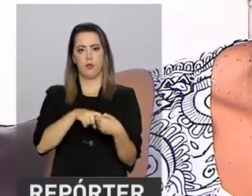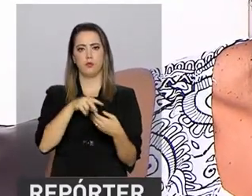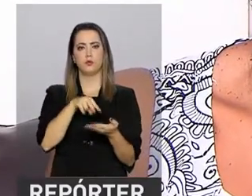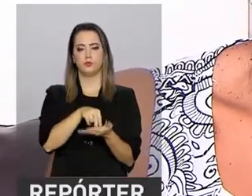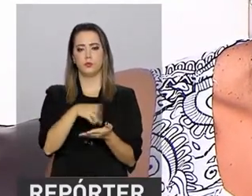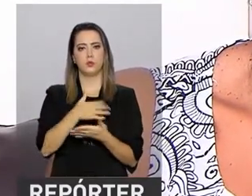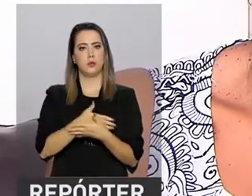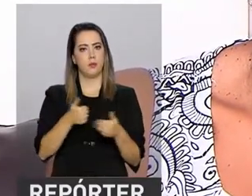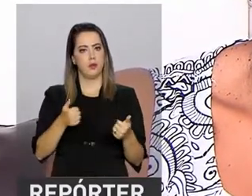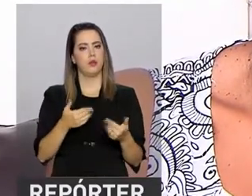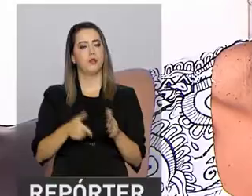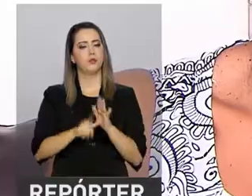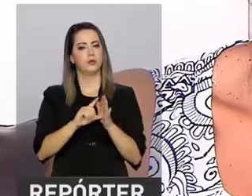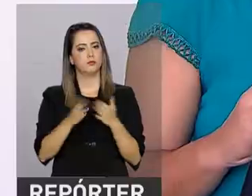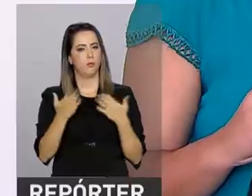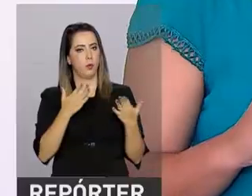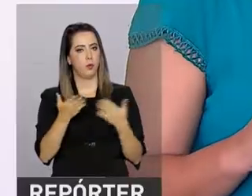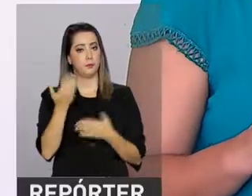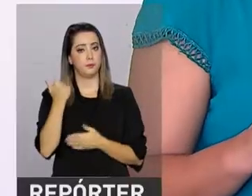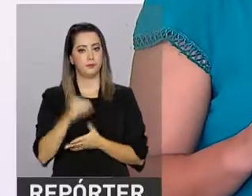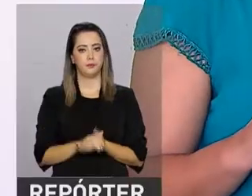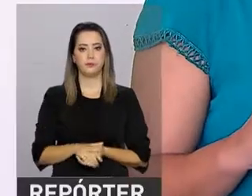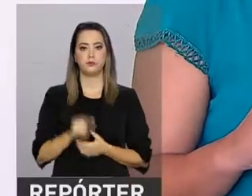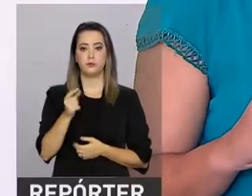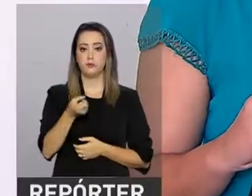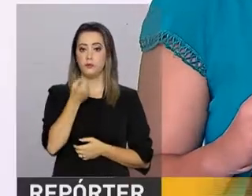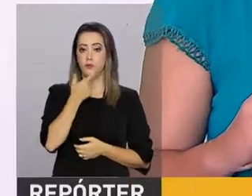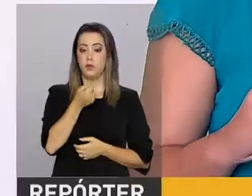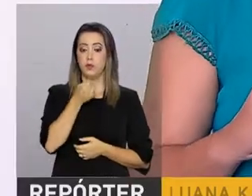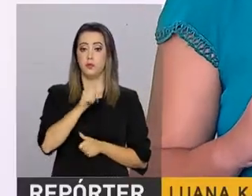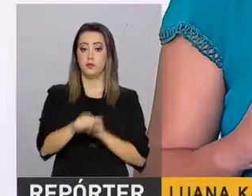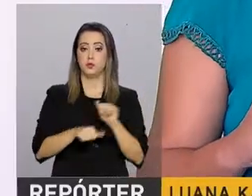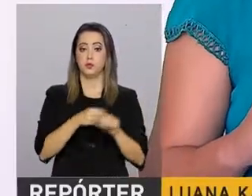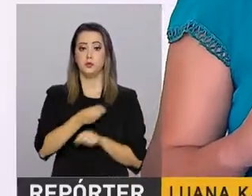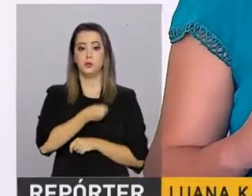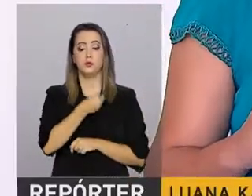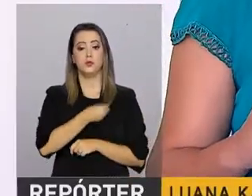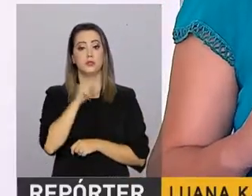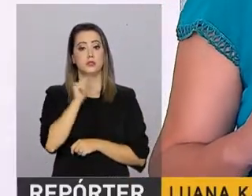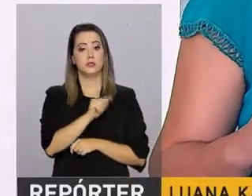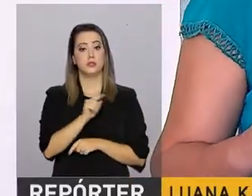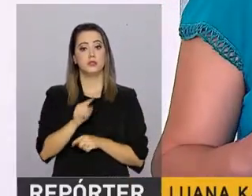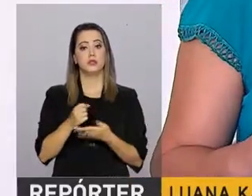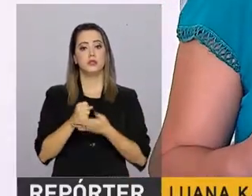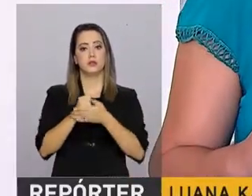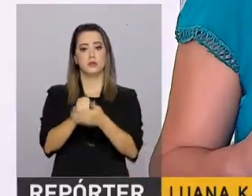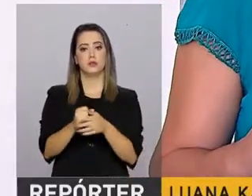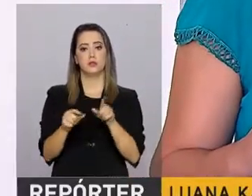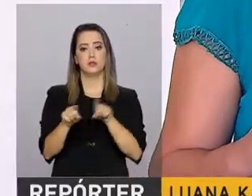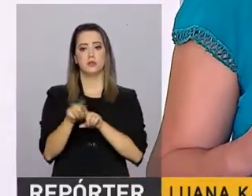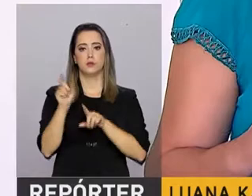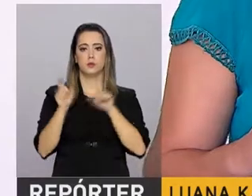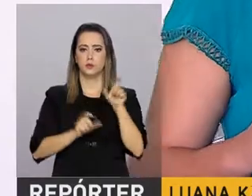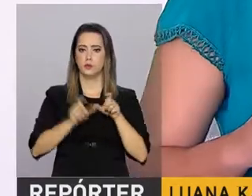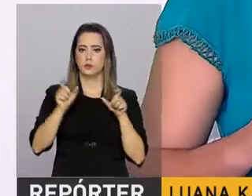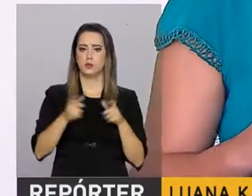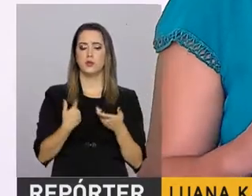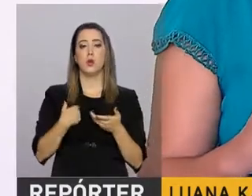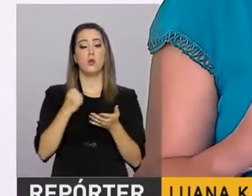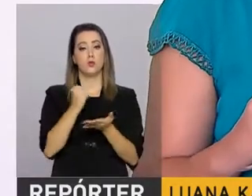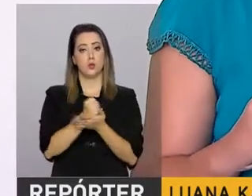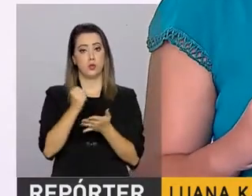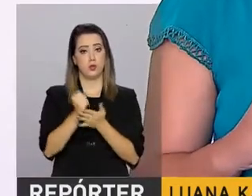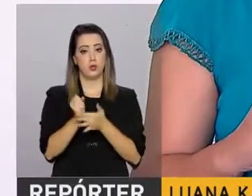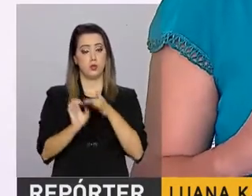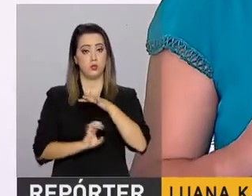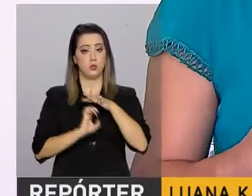ficando bem mais estável do que estava antes o medicamento que mudou a vida da adriana agora está disponível para pacientes com planos de saúde